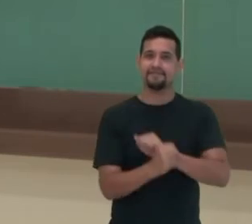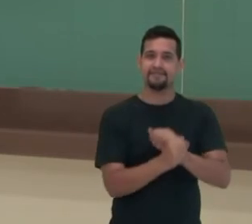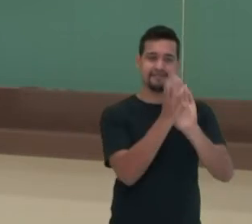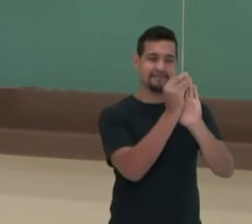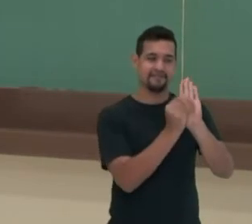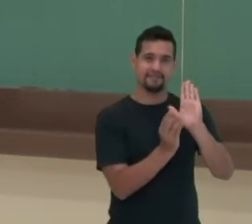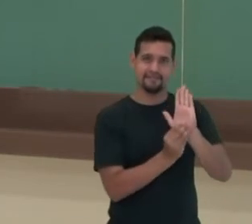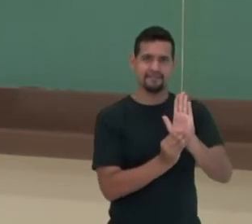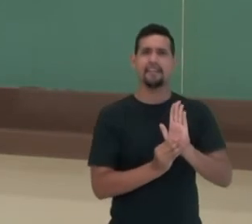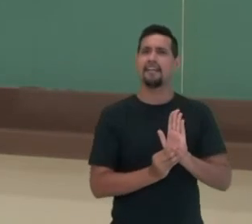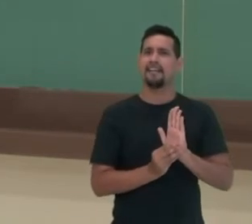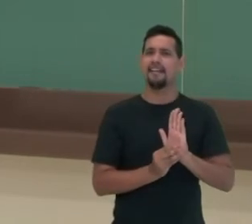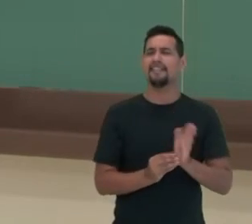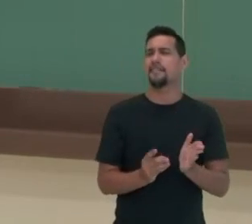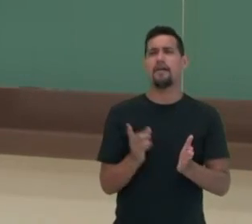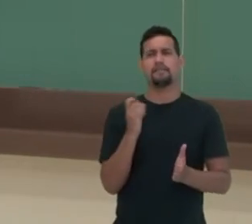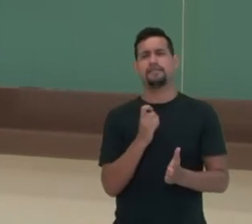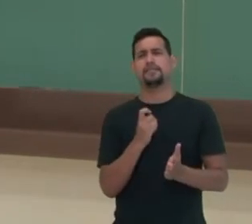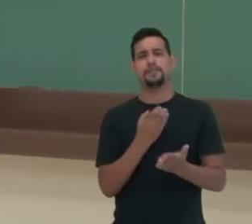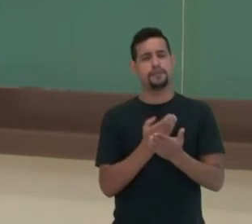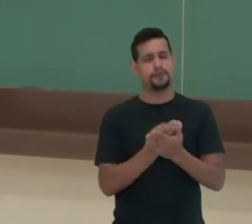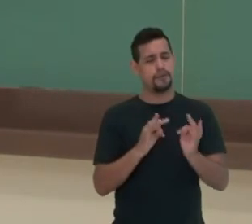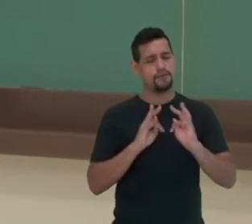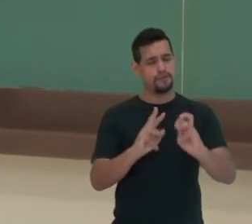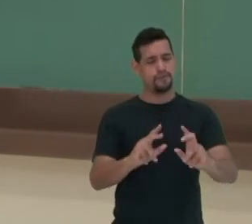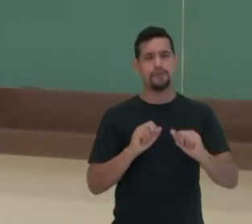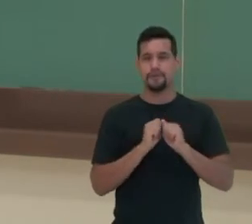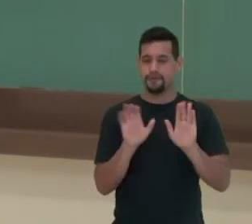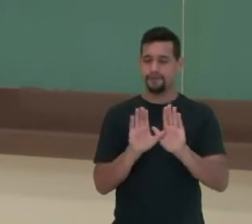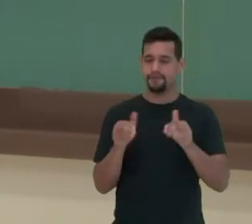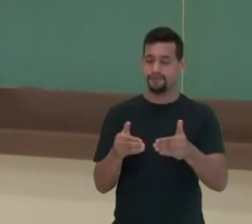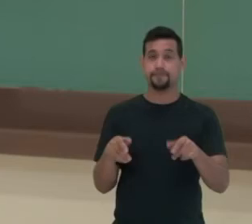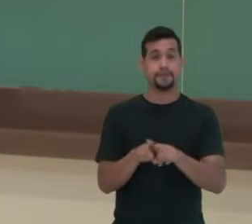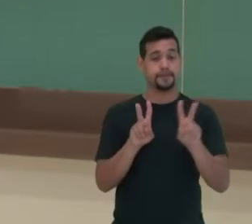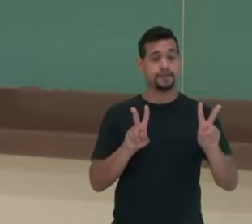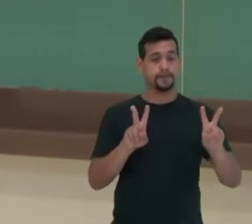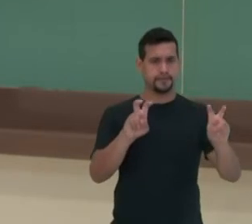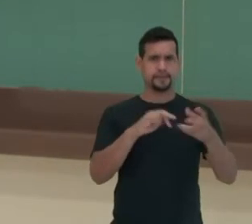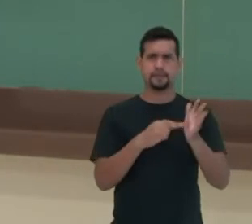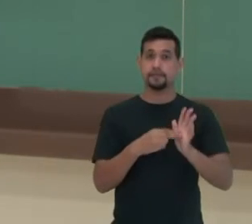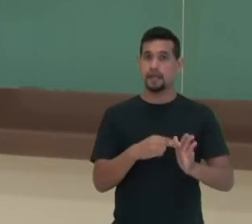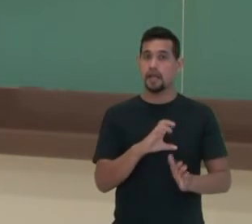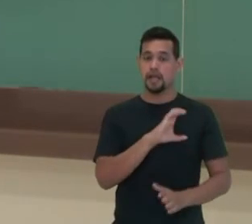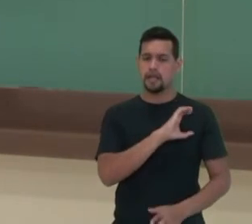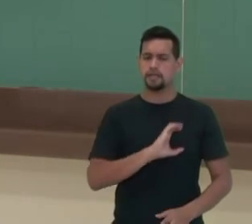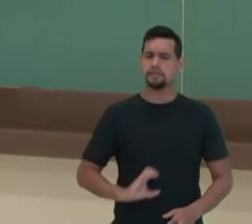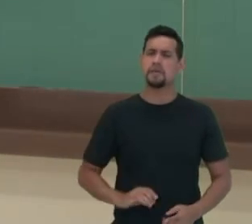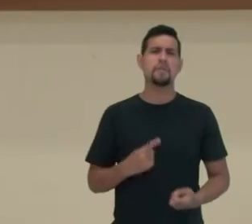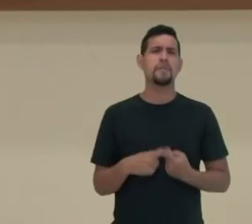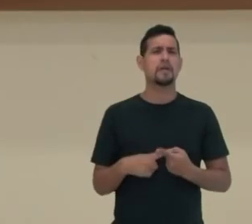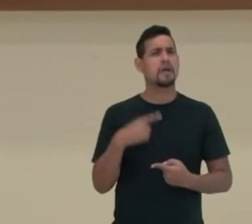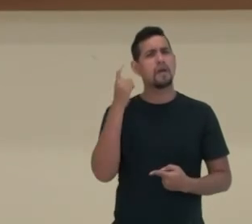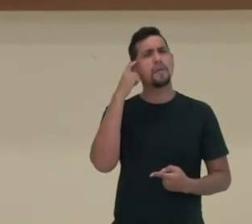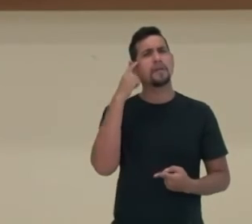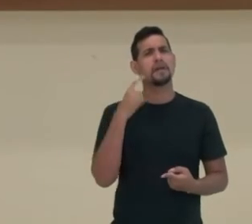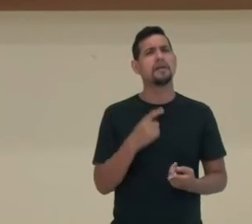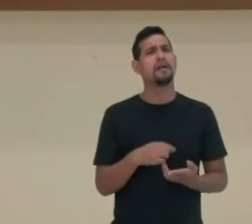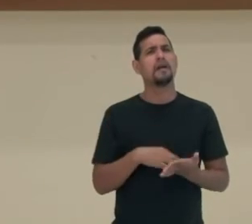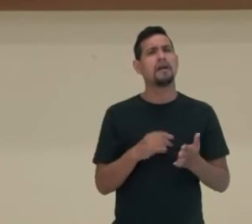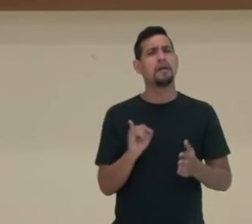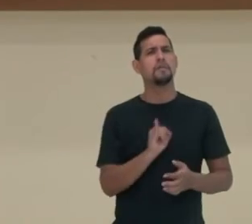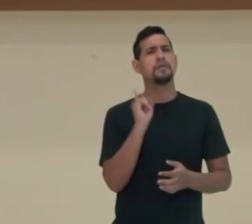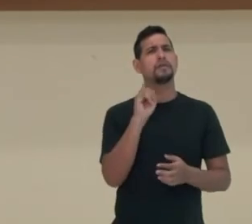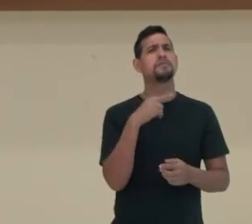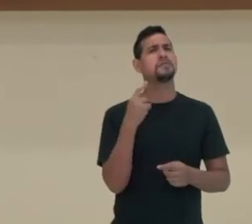conteúdo. Não estamos impossível estudar todo o Império Romano. E o tema é cristianismo. Por que eu acho um dos pontos aí fundamentais para